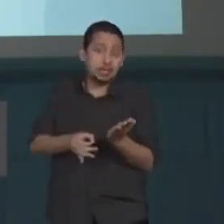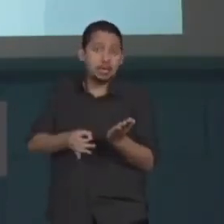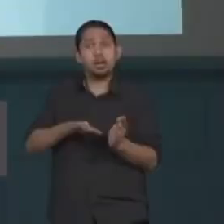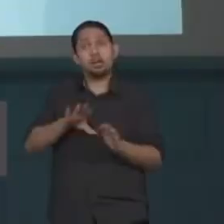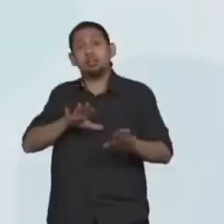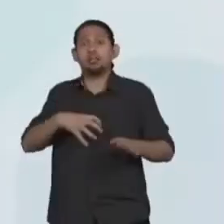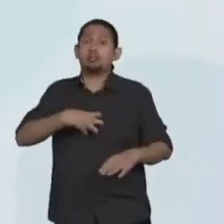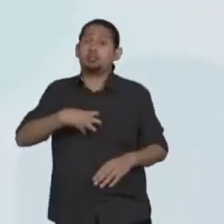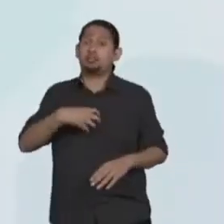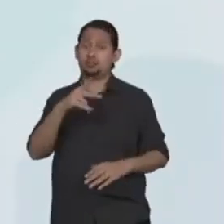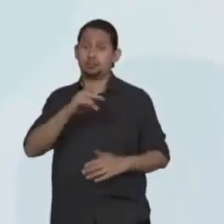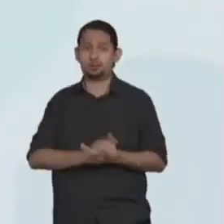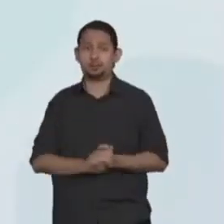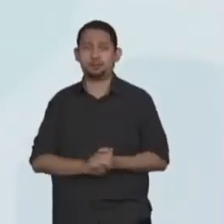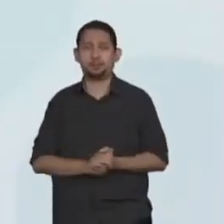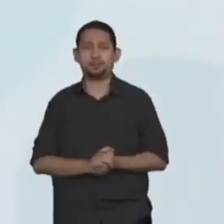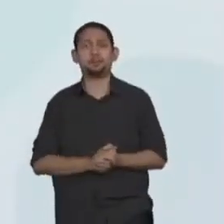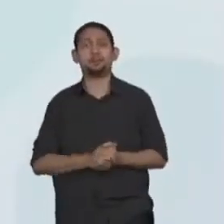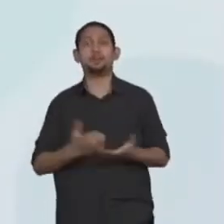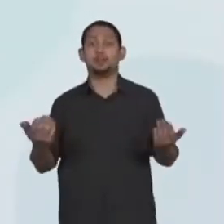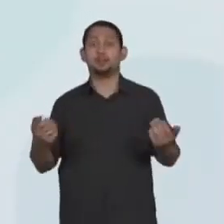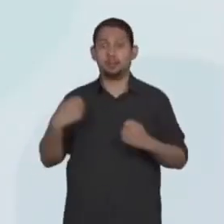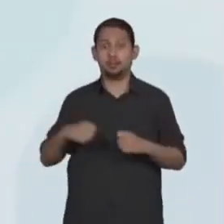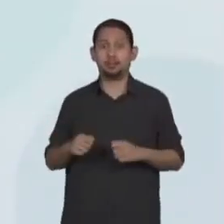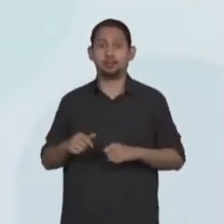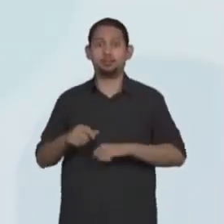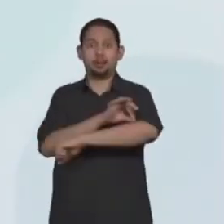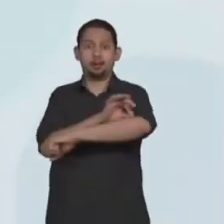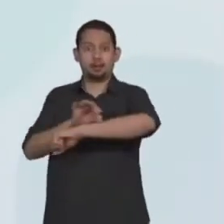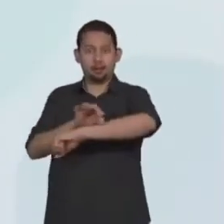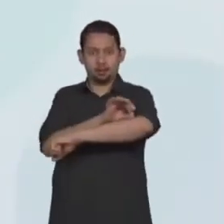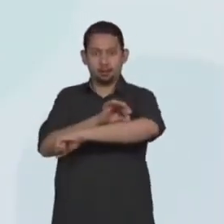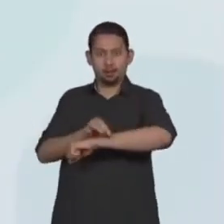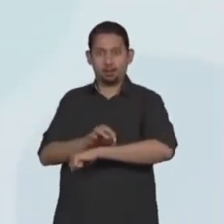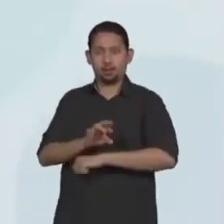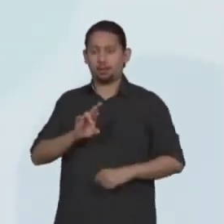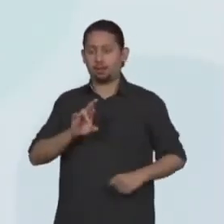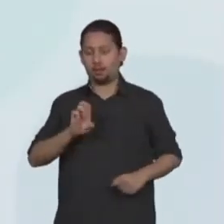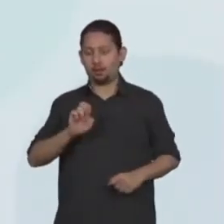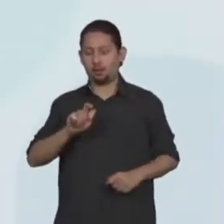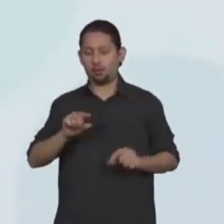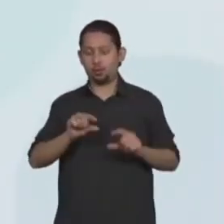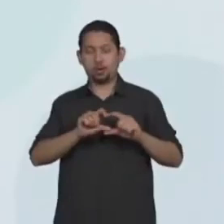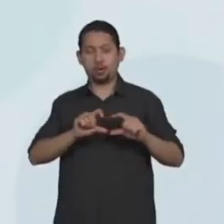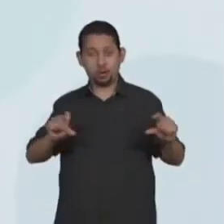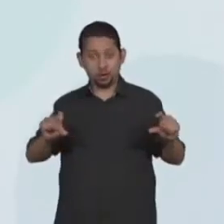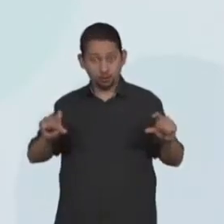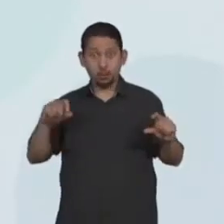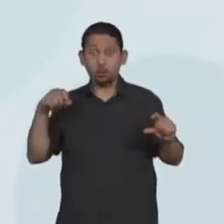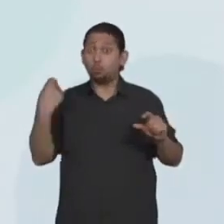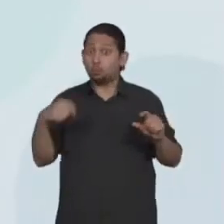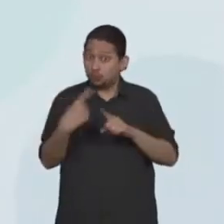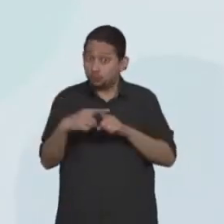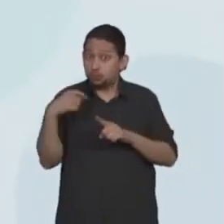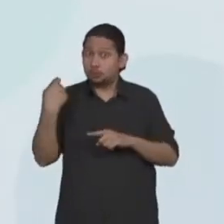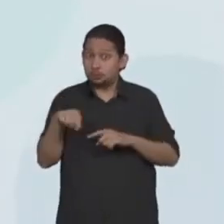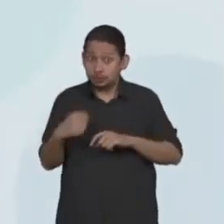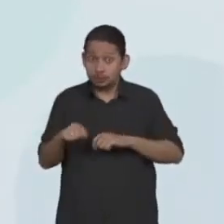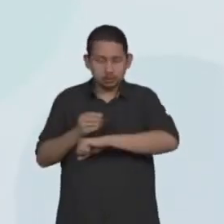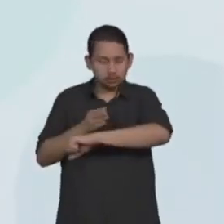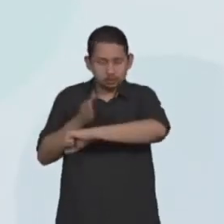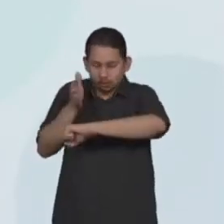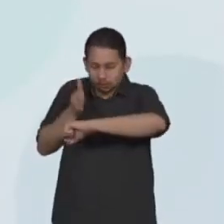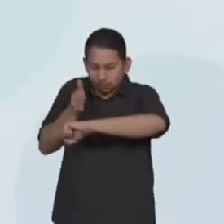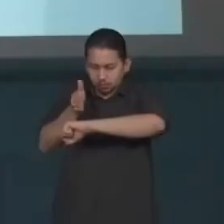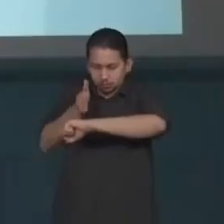das peças. Vamos precisar da régua, inclusive a gente vai ver aí essa questão das medidas da régua, das unidades de medidas